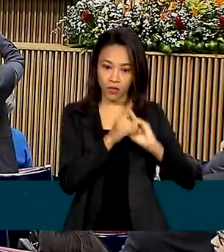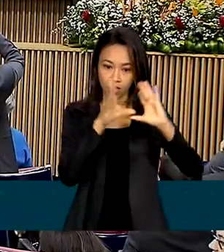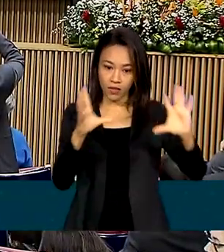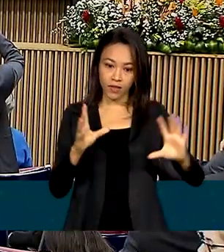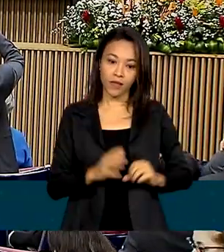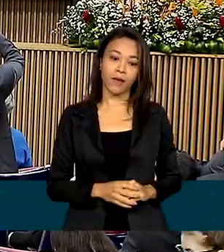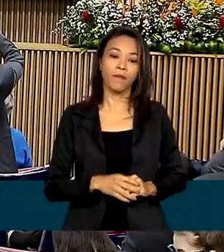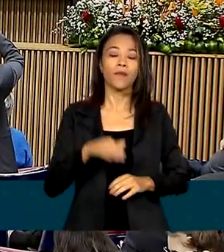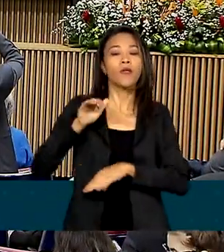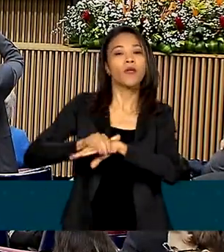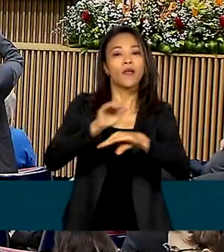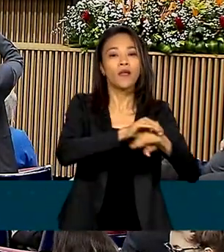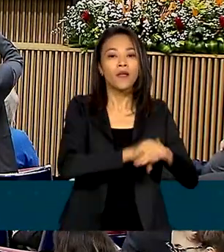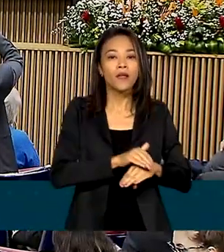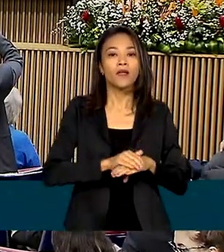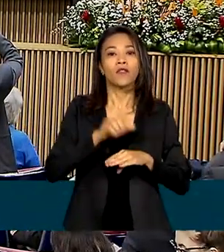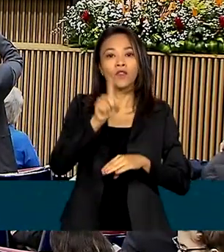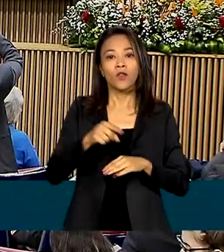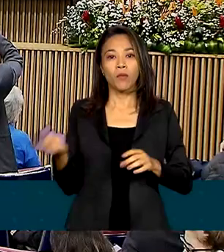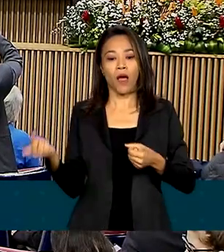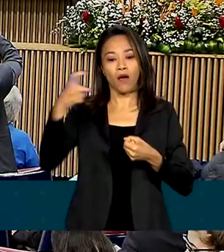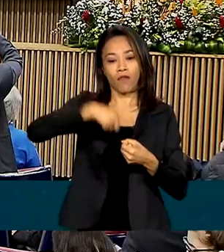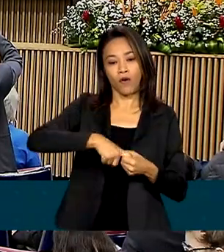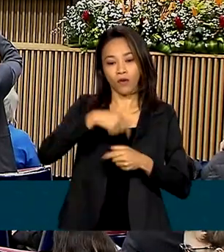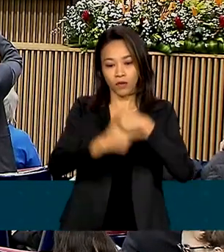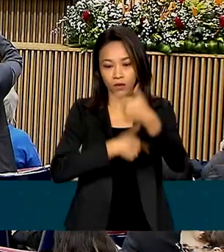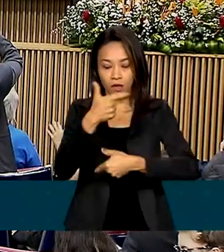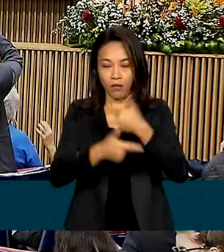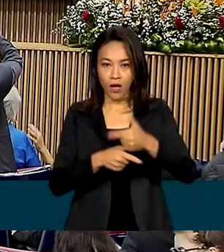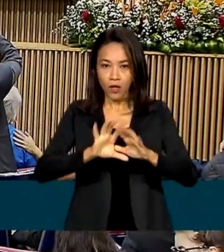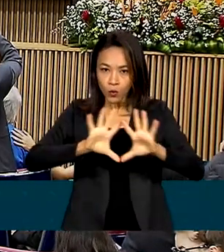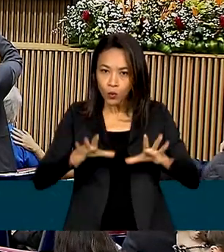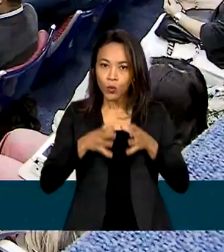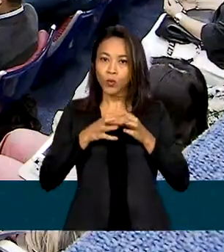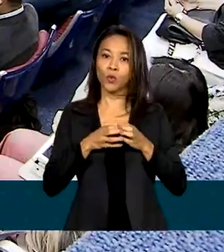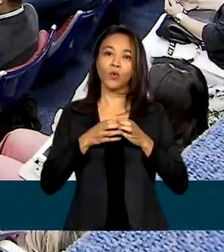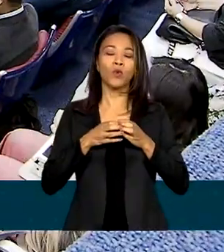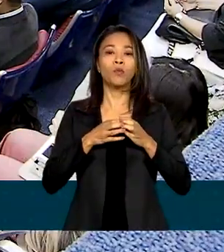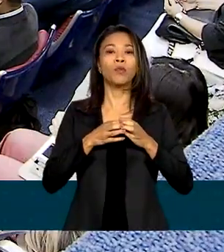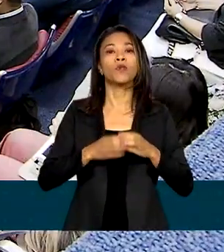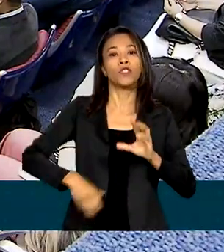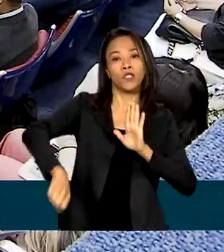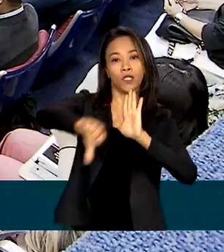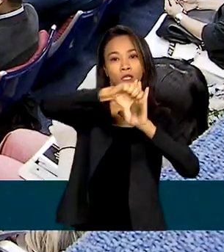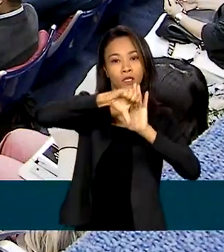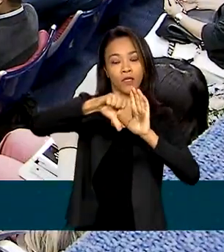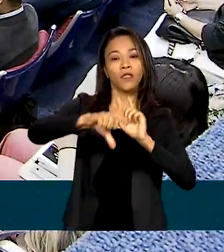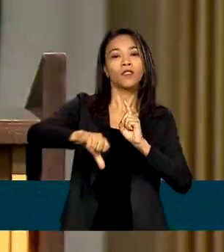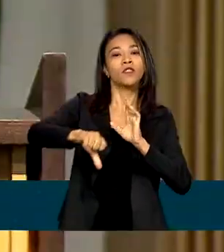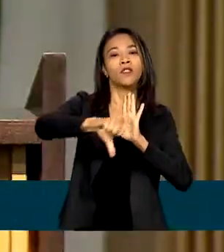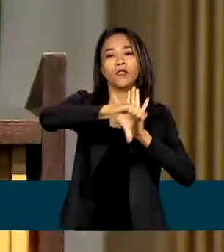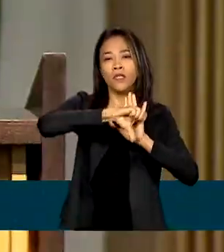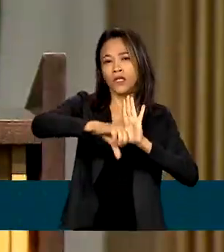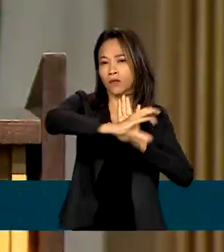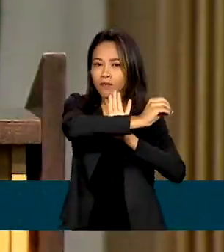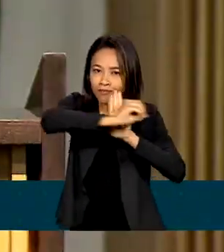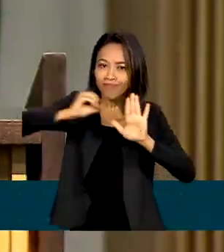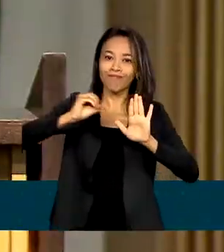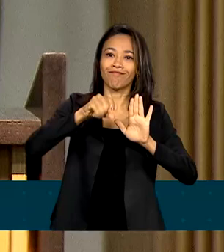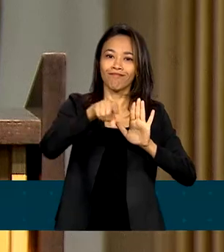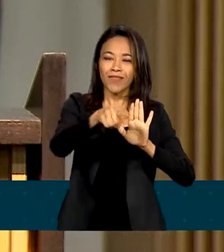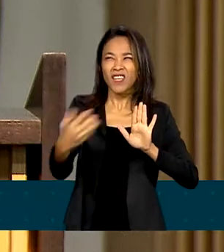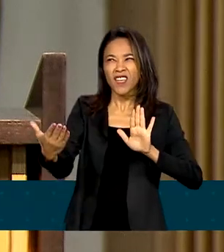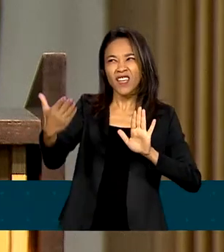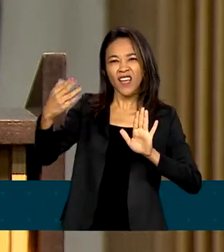das iniciativas foi a volta dos trabalhos da Comissão de Anistia para análise de requerimento de anistia a perseguidos pelo Estado